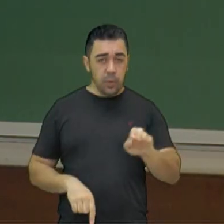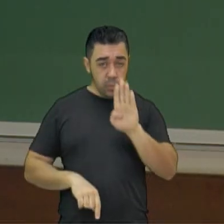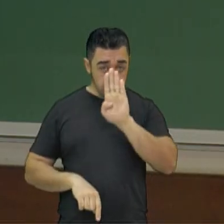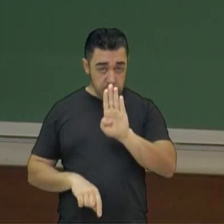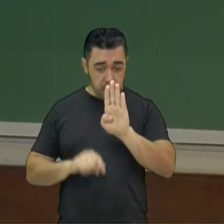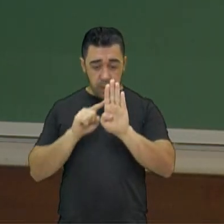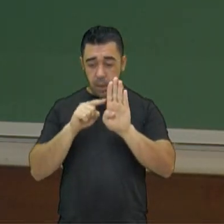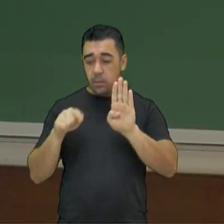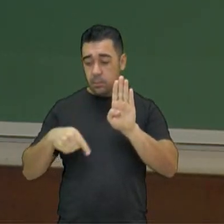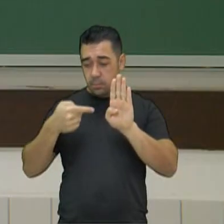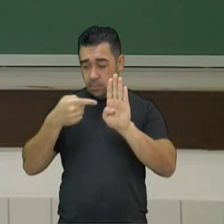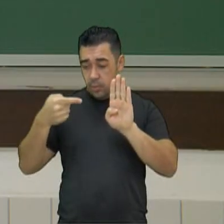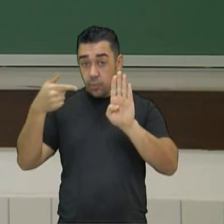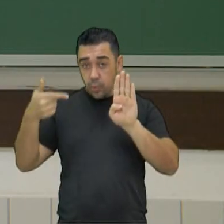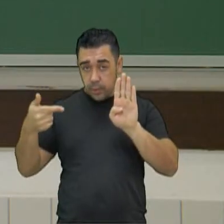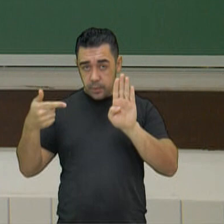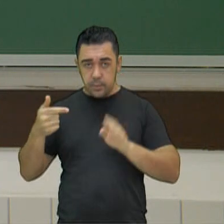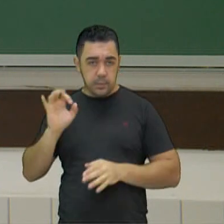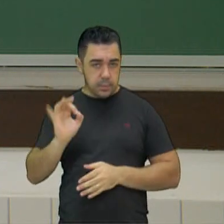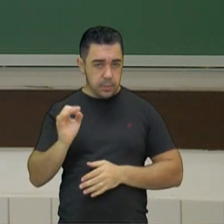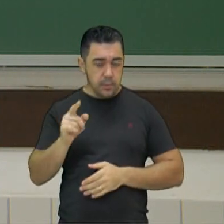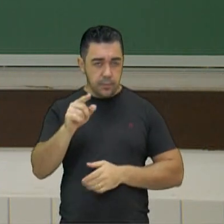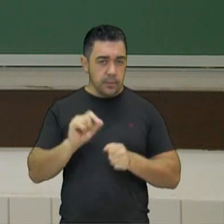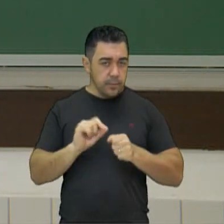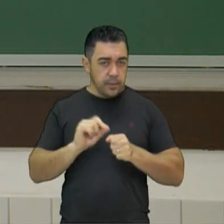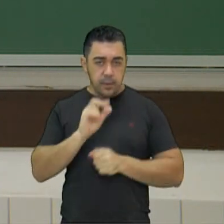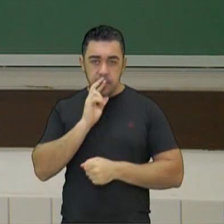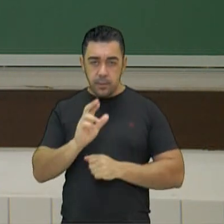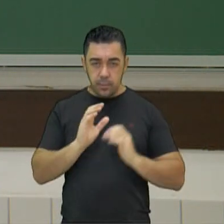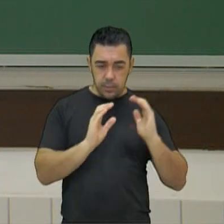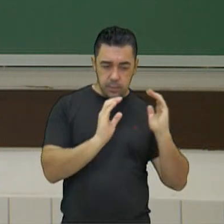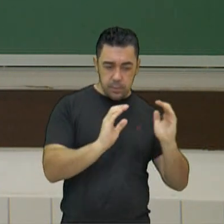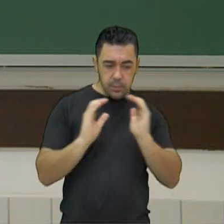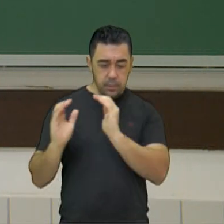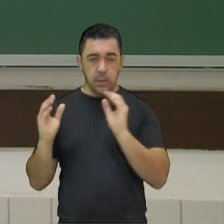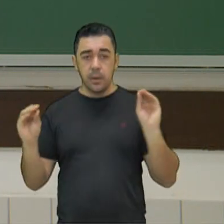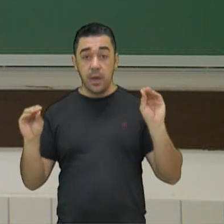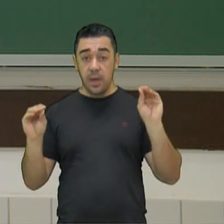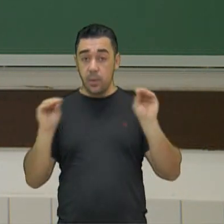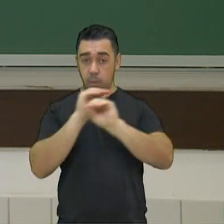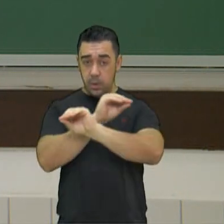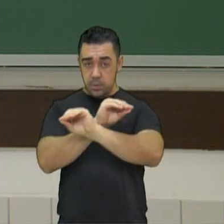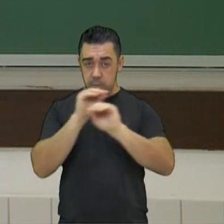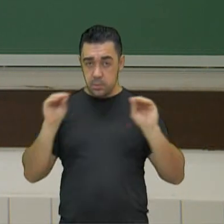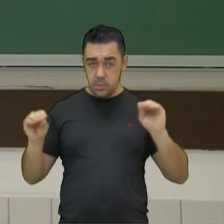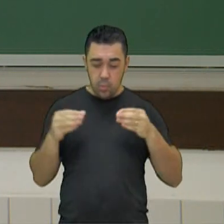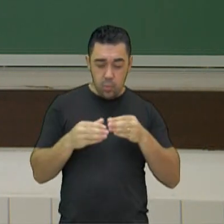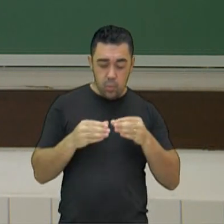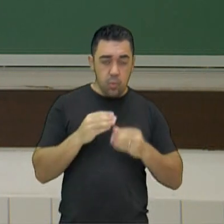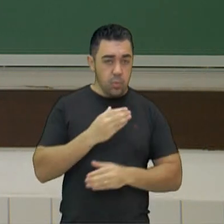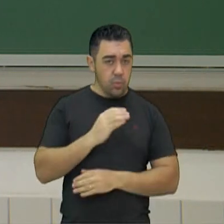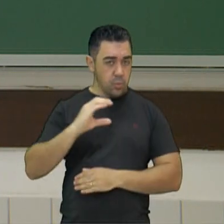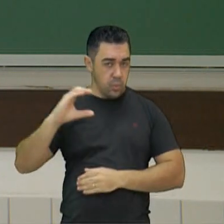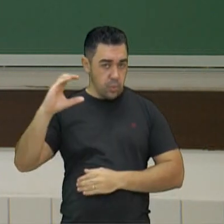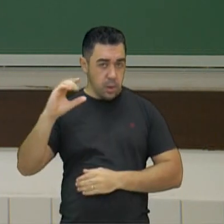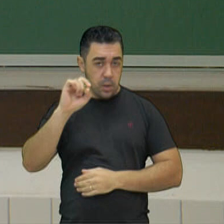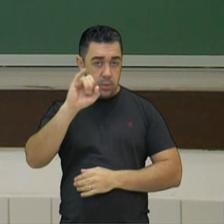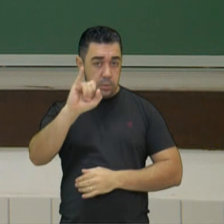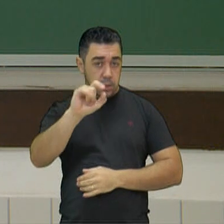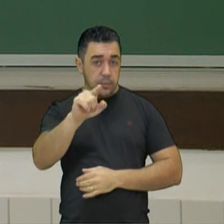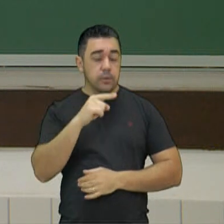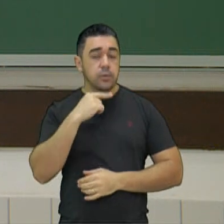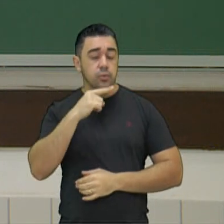coloquei menos 2. Quando vocês estiverem resolvendo equações com números complexos, a sua